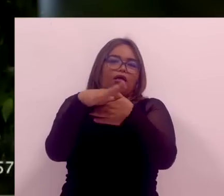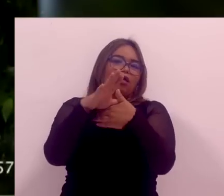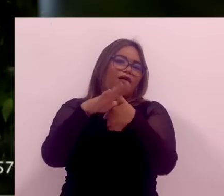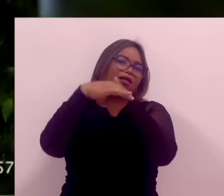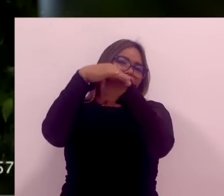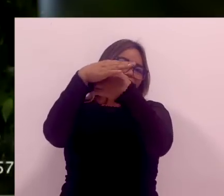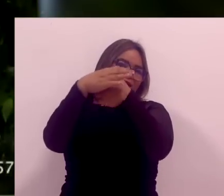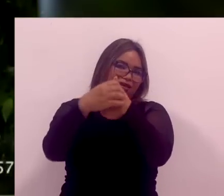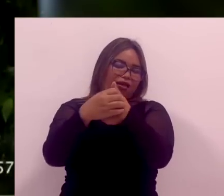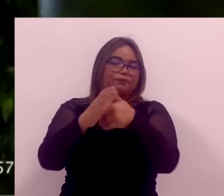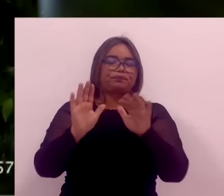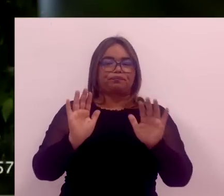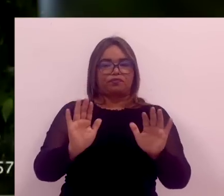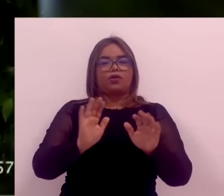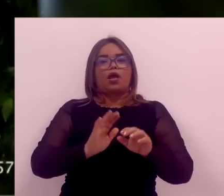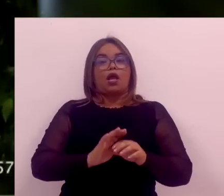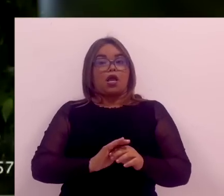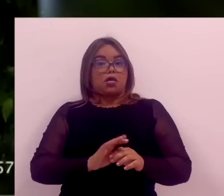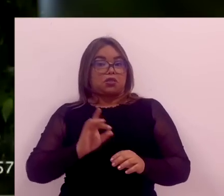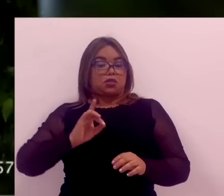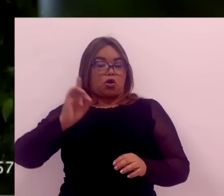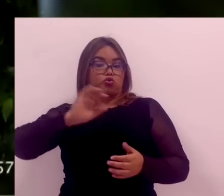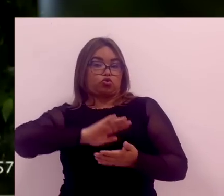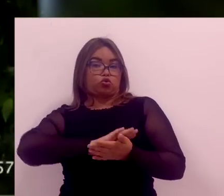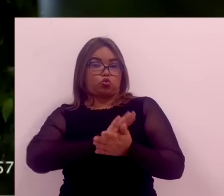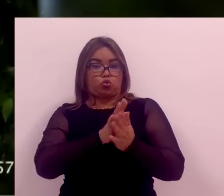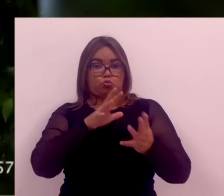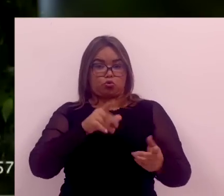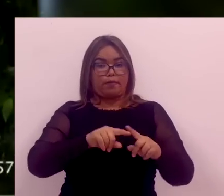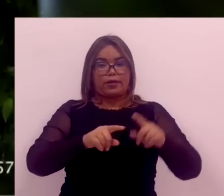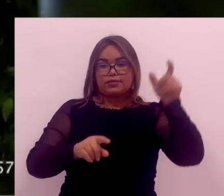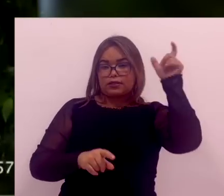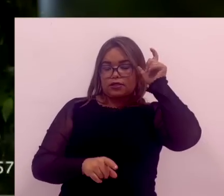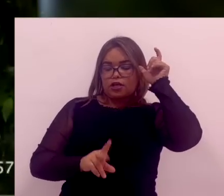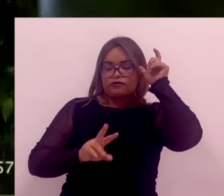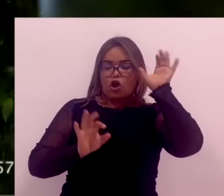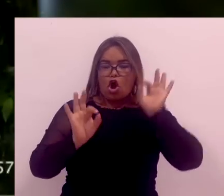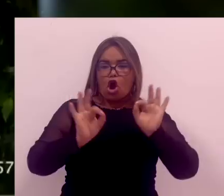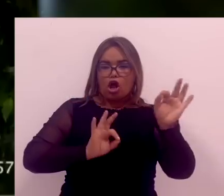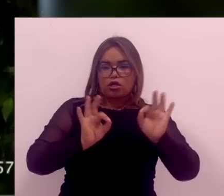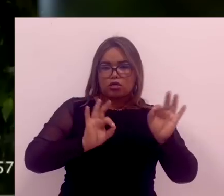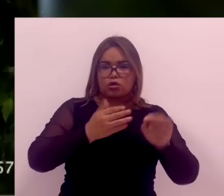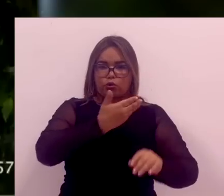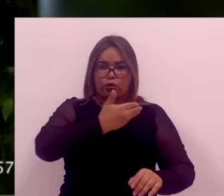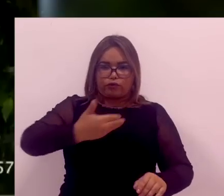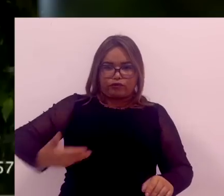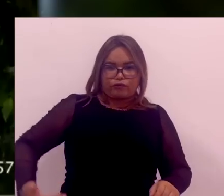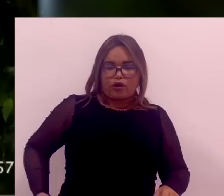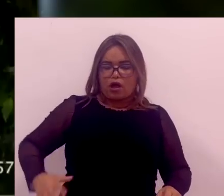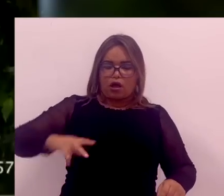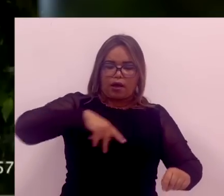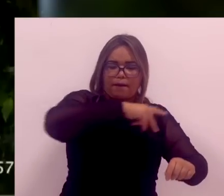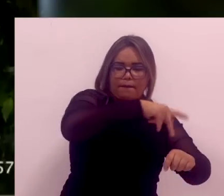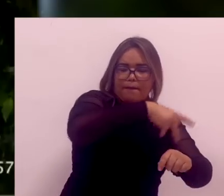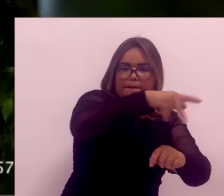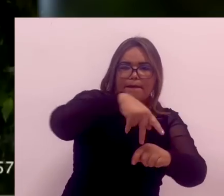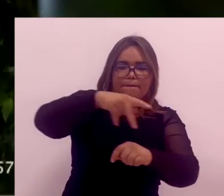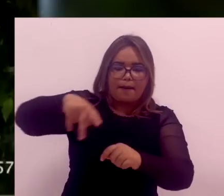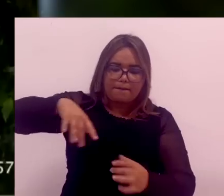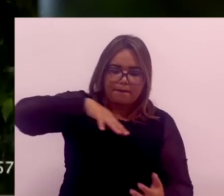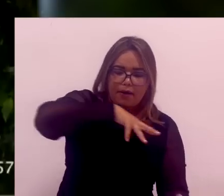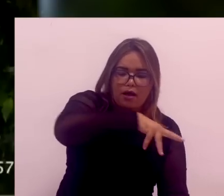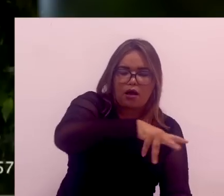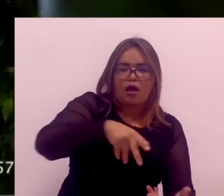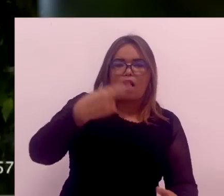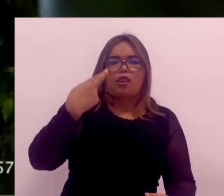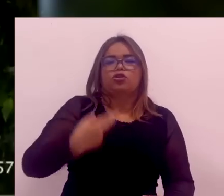Da destruição que Deus causou neste planeta, Satanás criará o seu reino diabólico. no